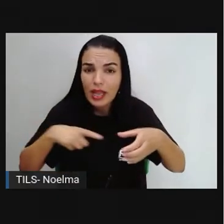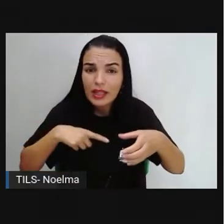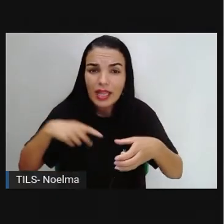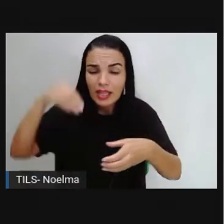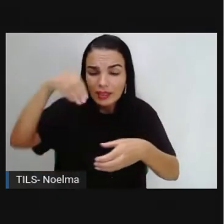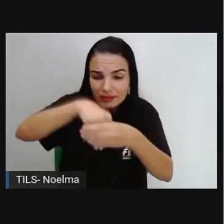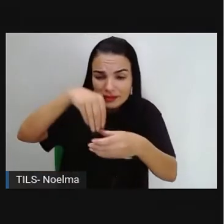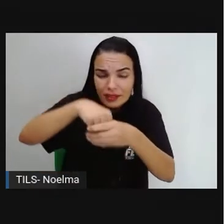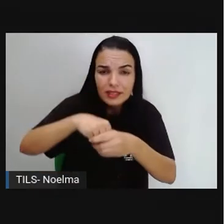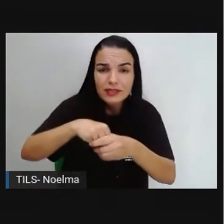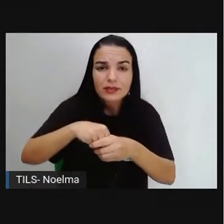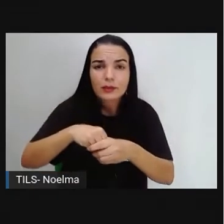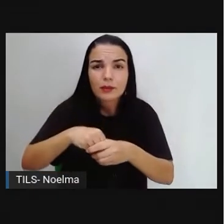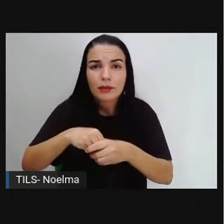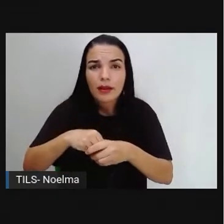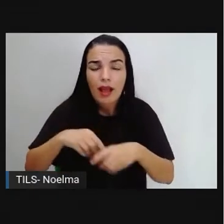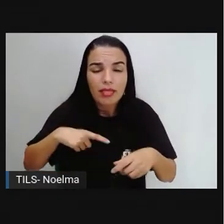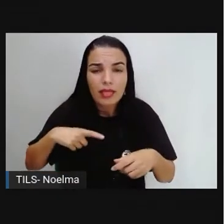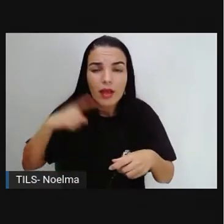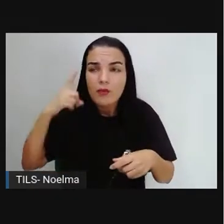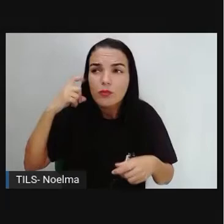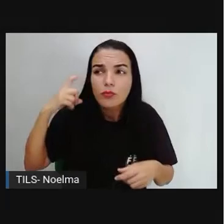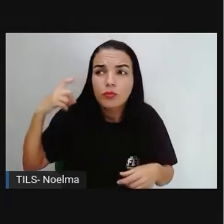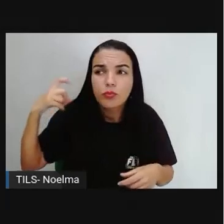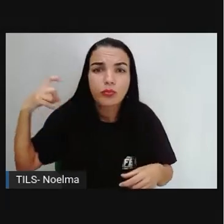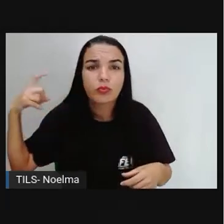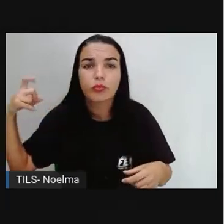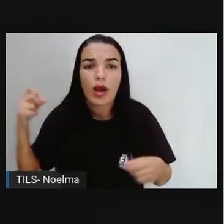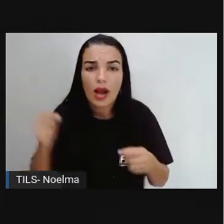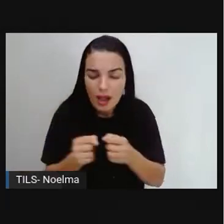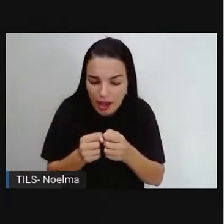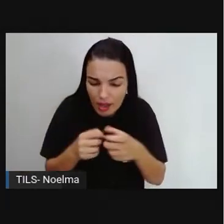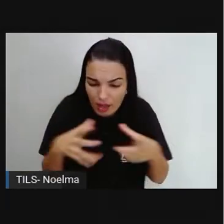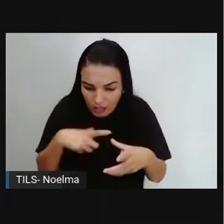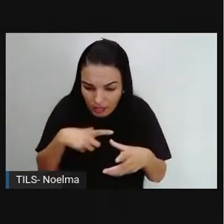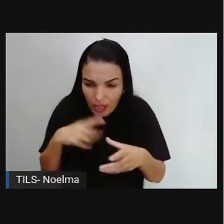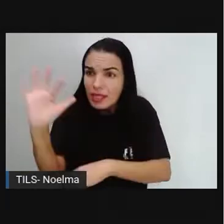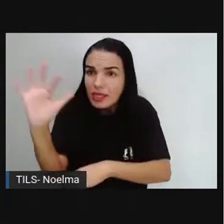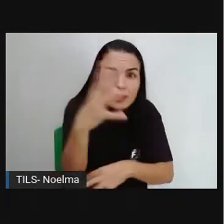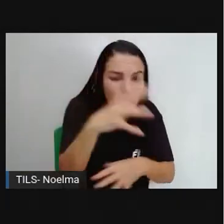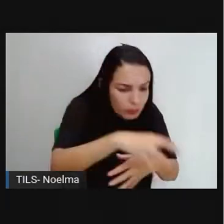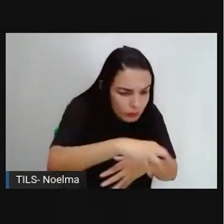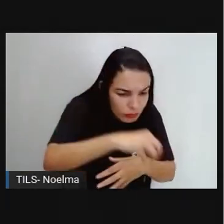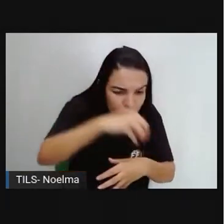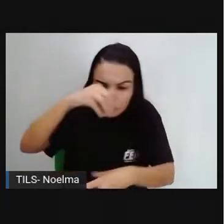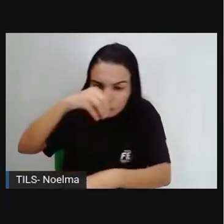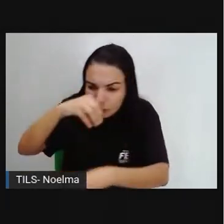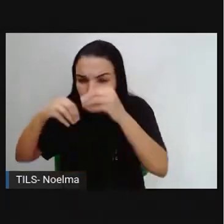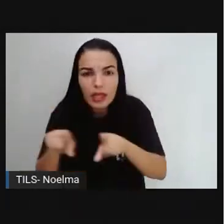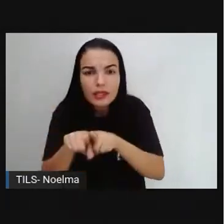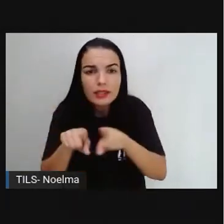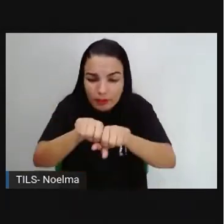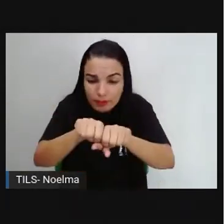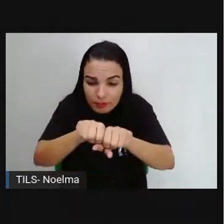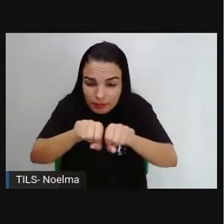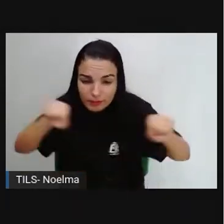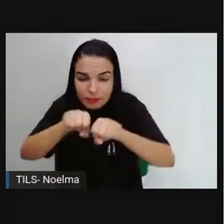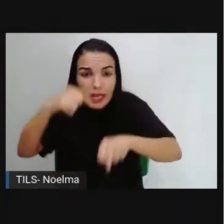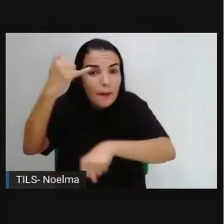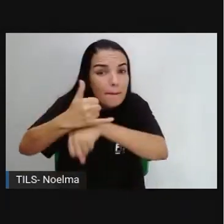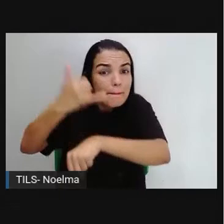de tento, ou sementes menores, colhidas na própria natureza, e o cabo é feito de madeira.